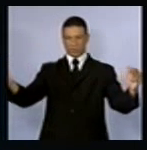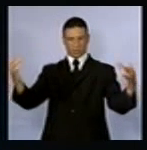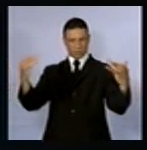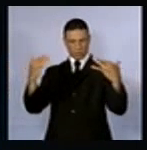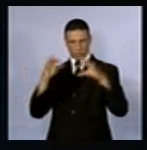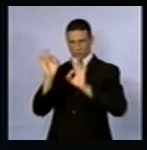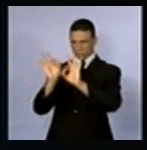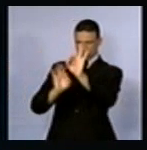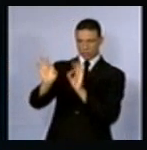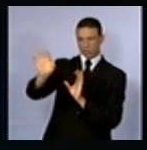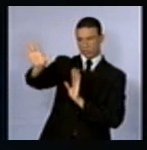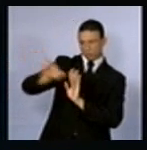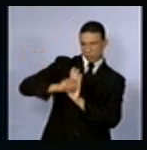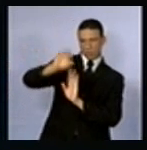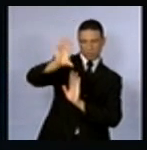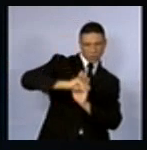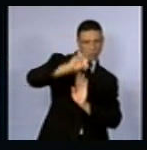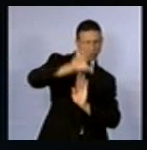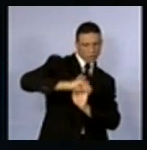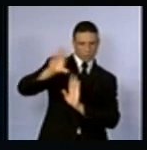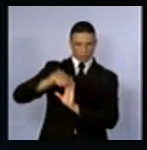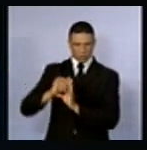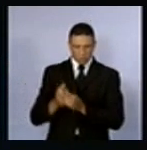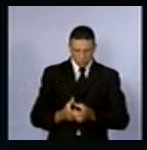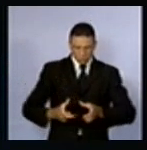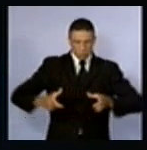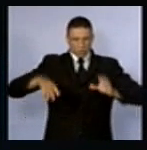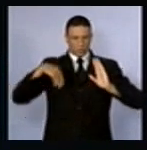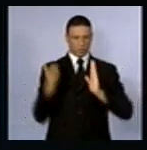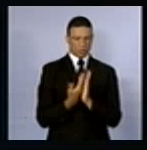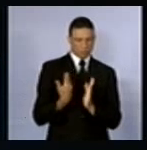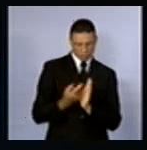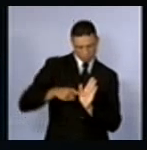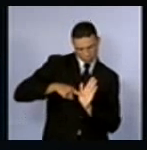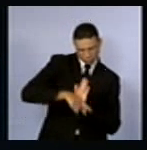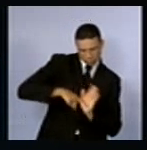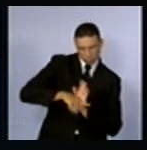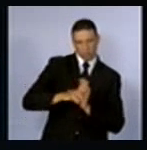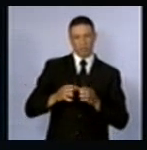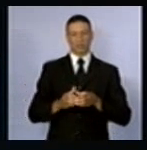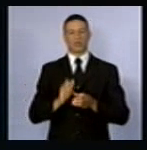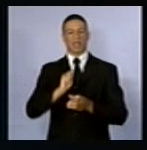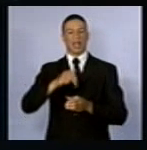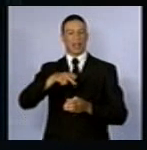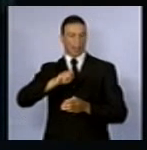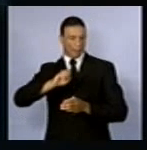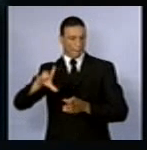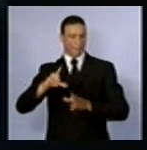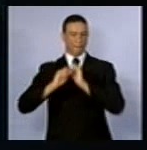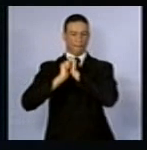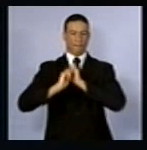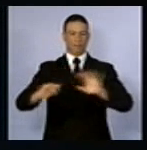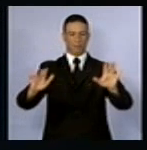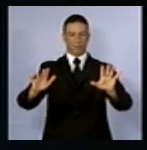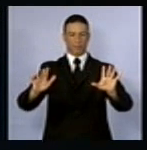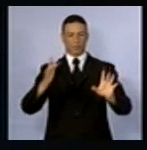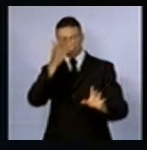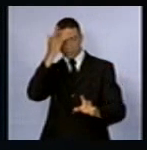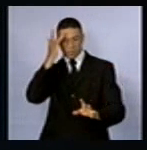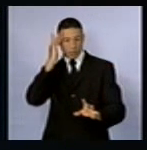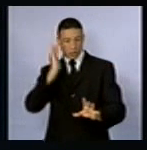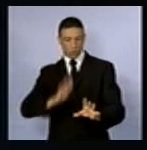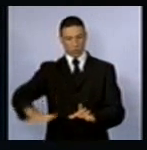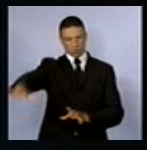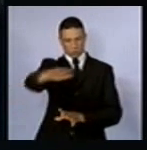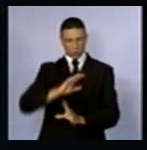regulamento que estava em estudo para ser emitido pela anel e tivemos 14 participantes